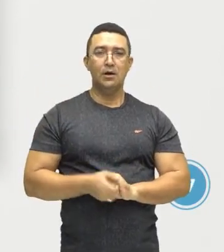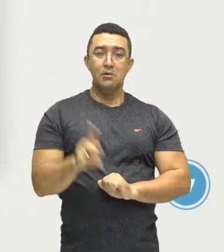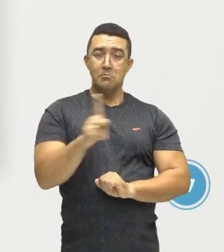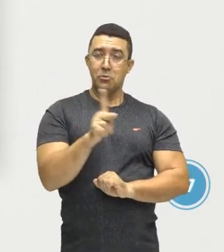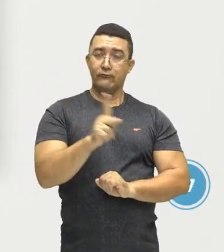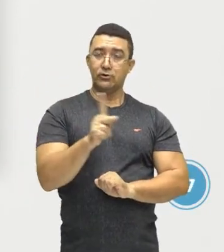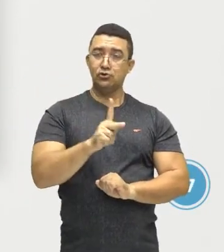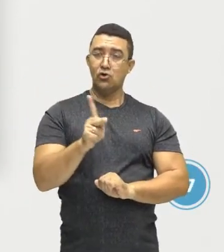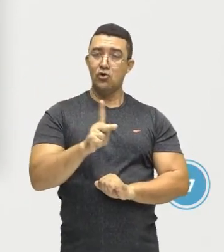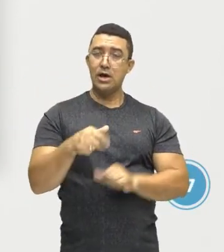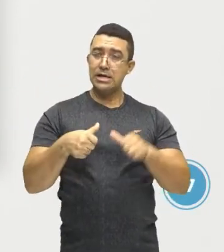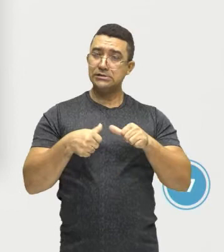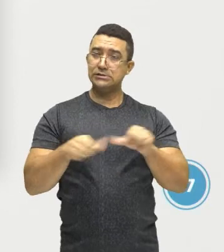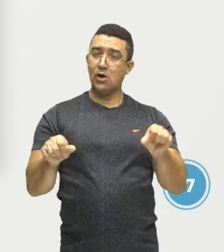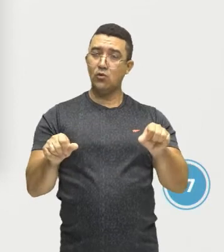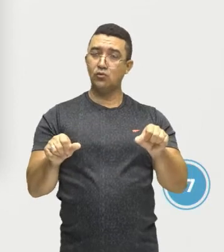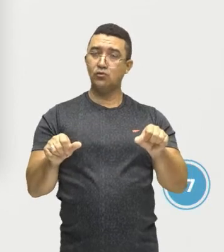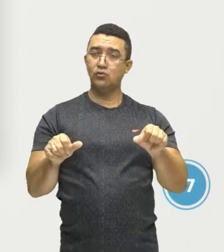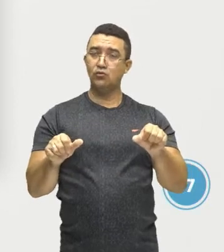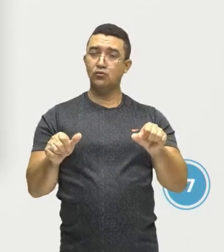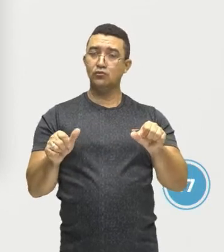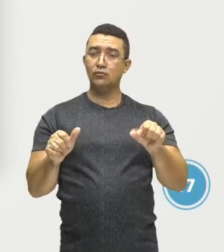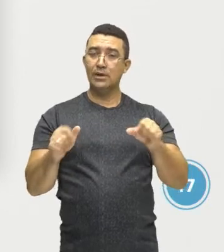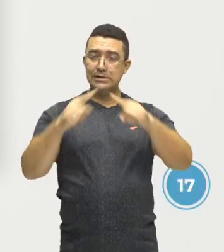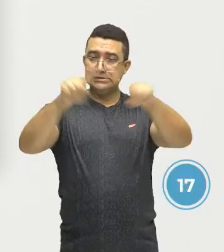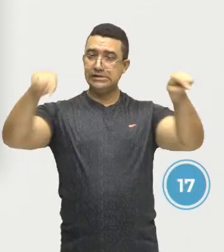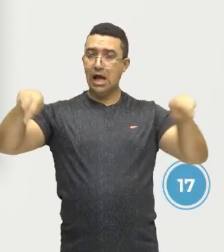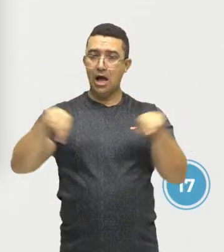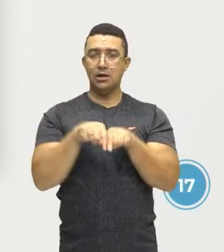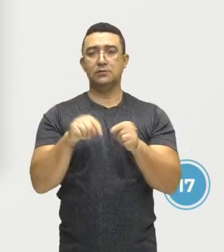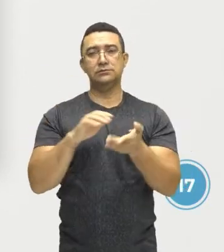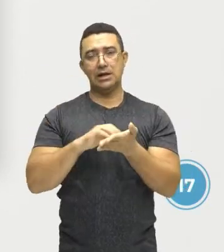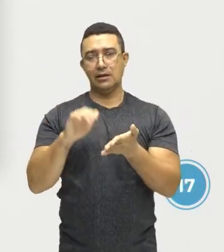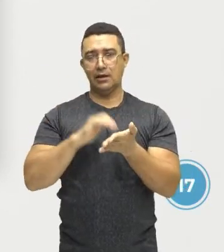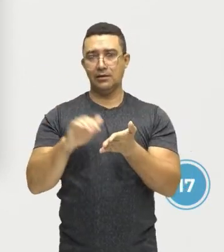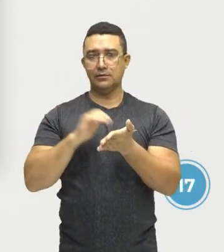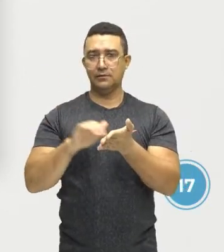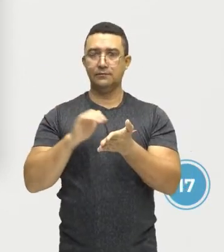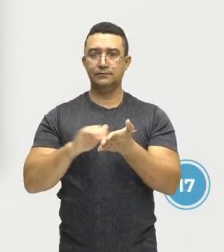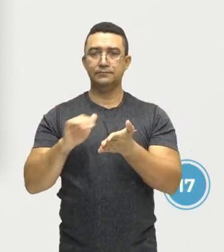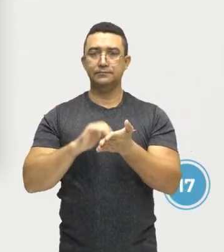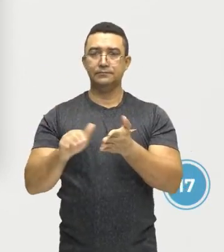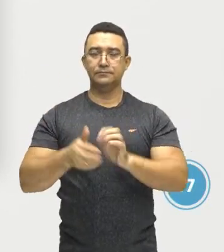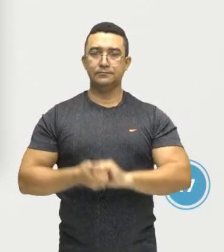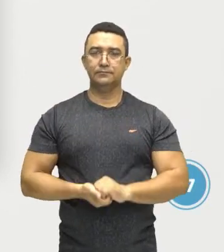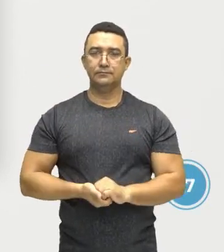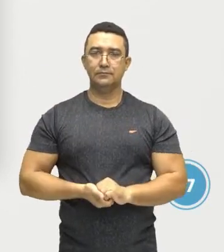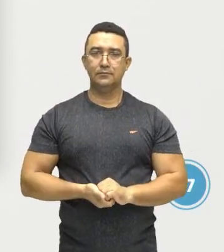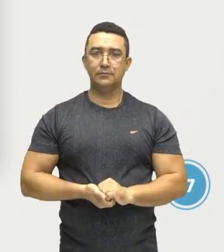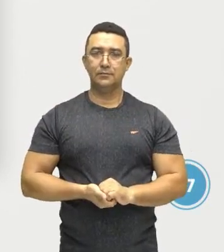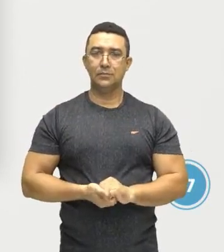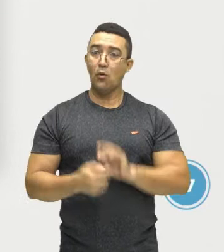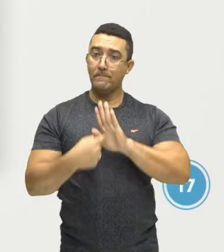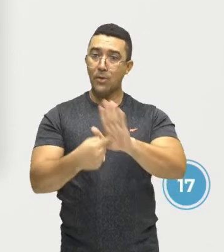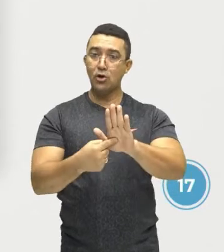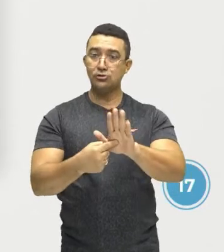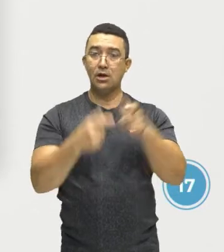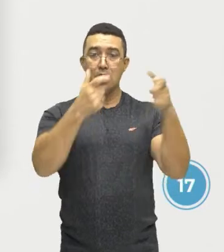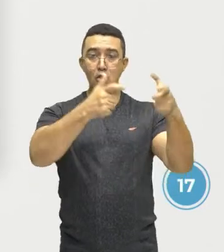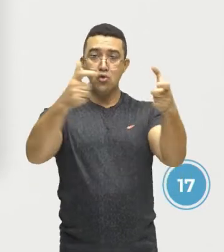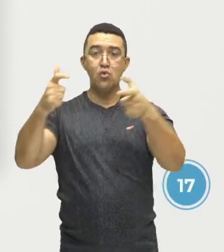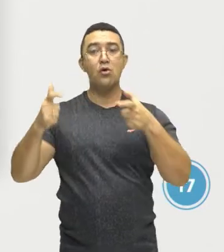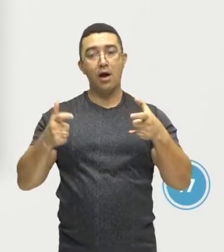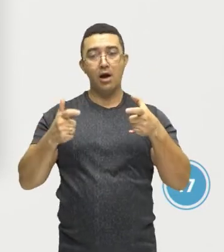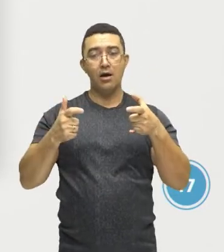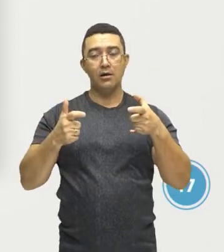professores estão na secretaria. Olha só, na secretaria. Estamos falando de